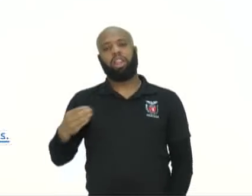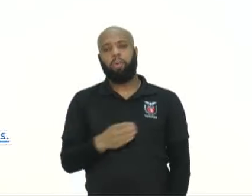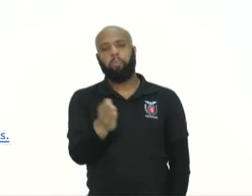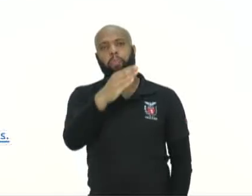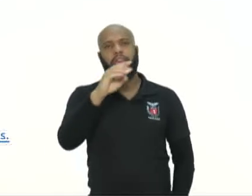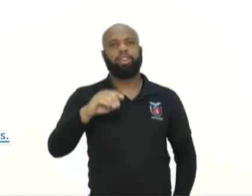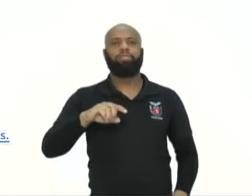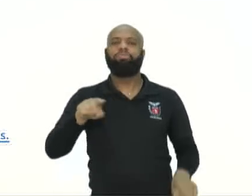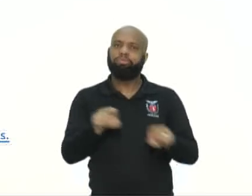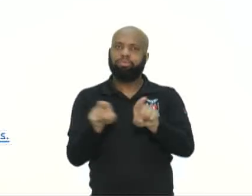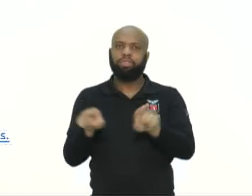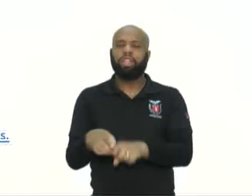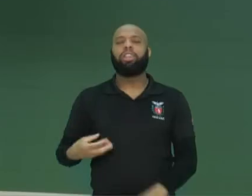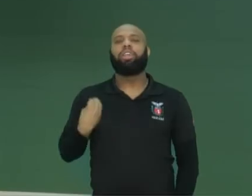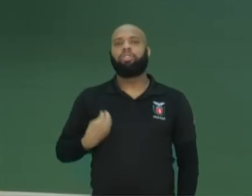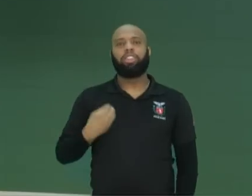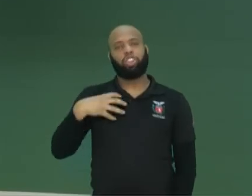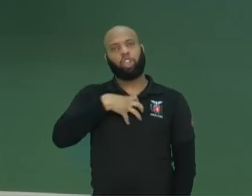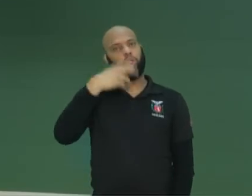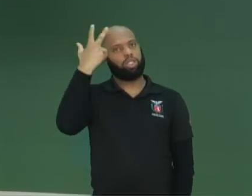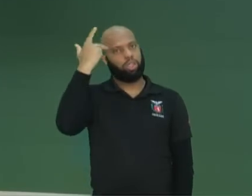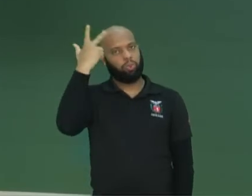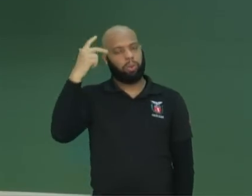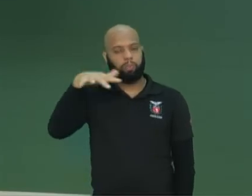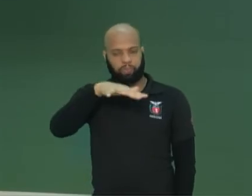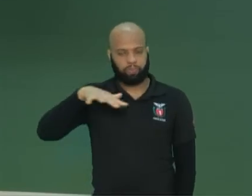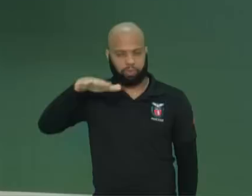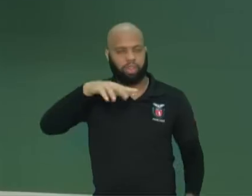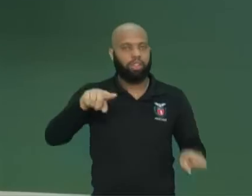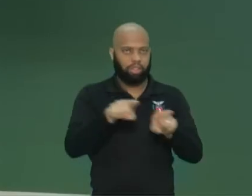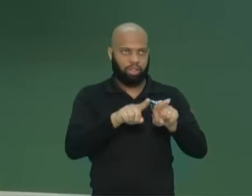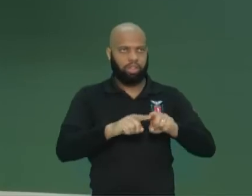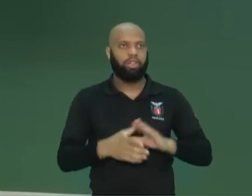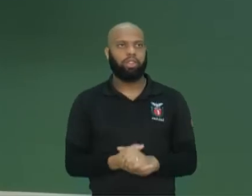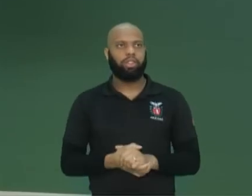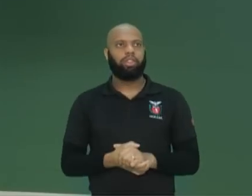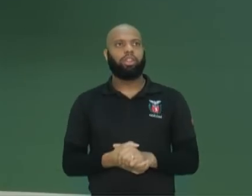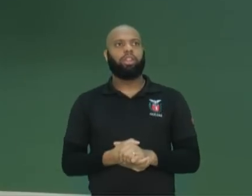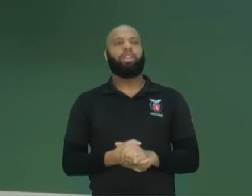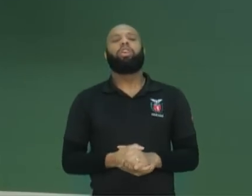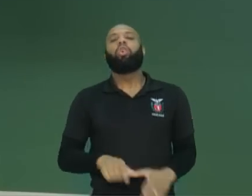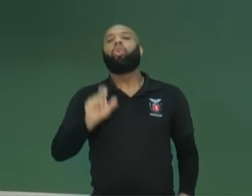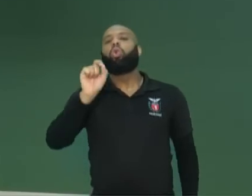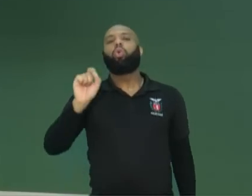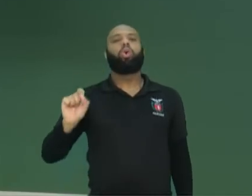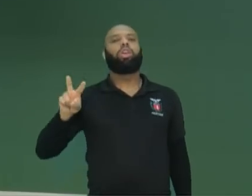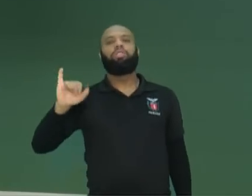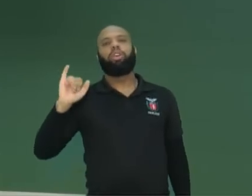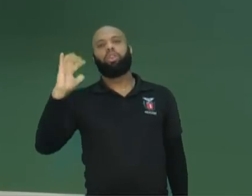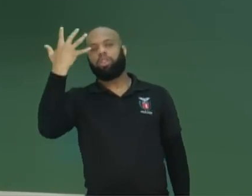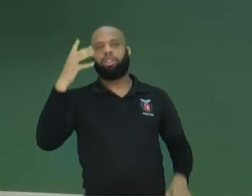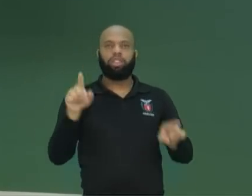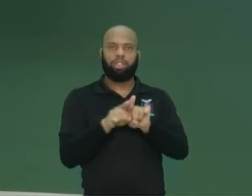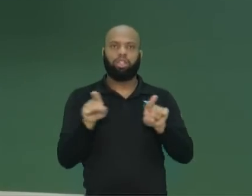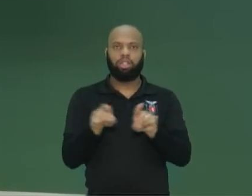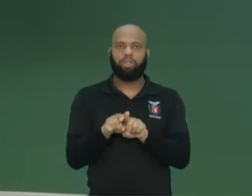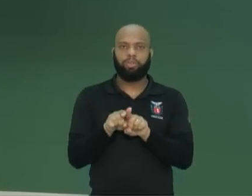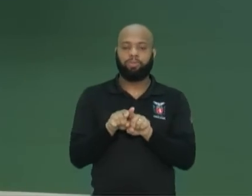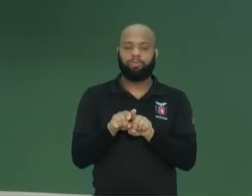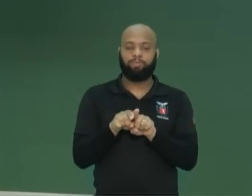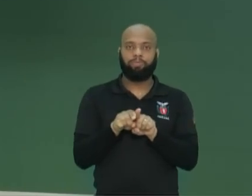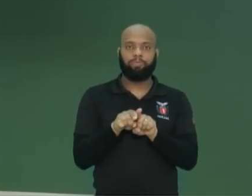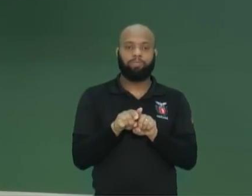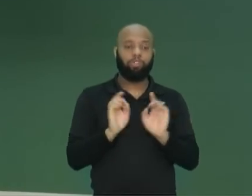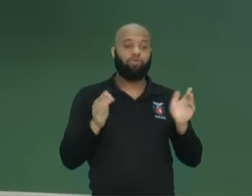peixes que viviam naturalmente nessas áreas ali, né? E aí, o que acontece ali para a população